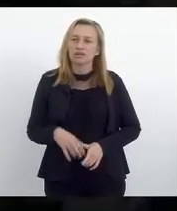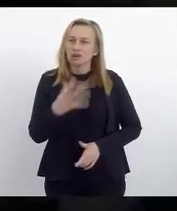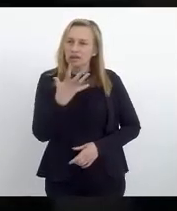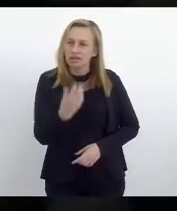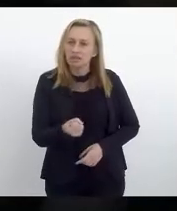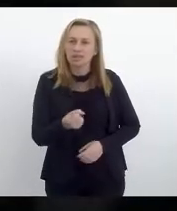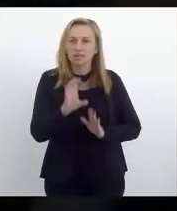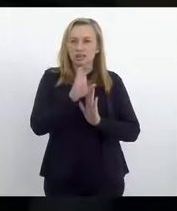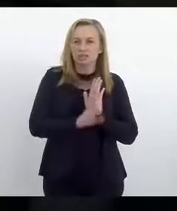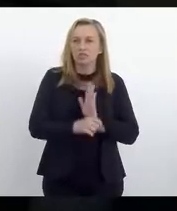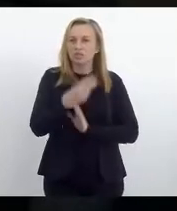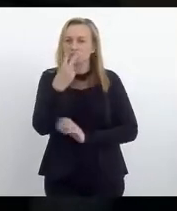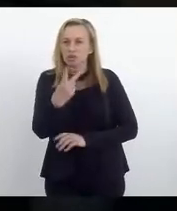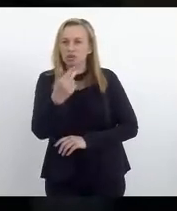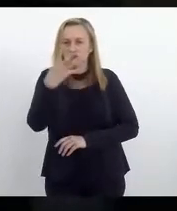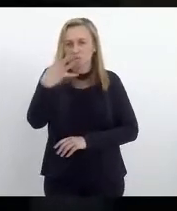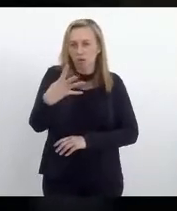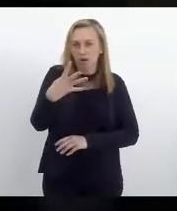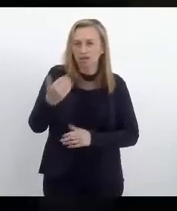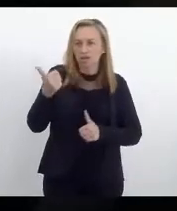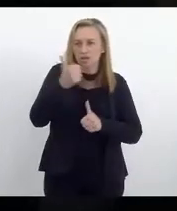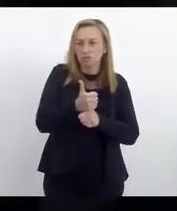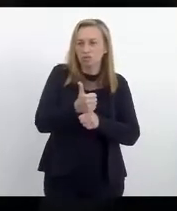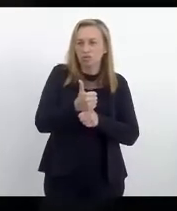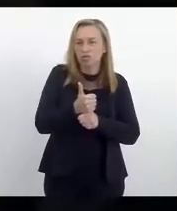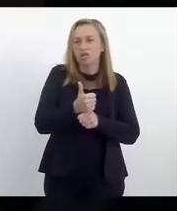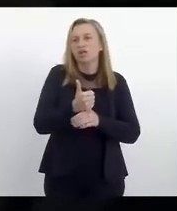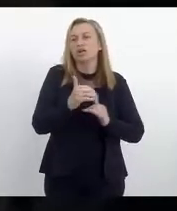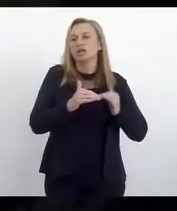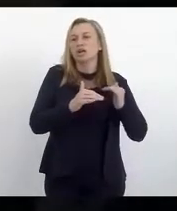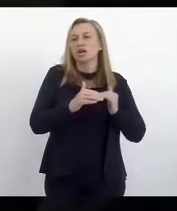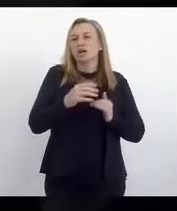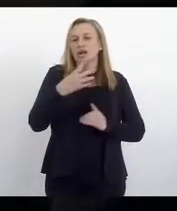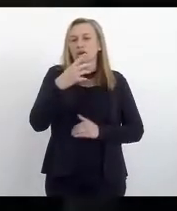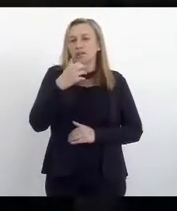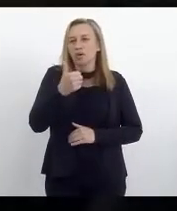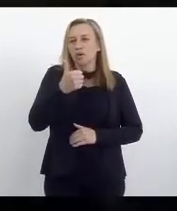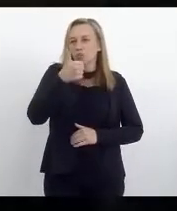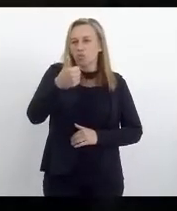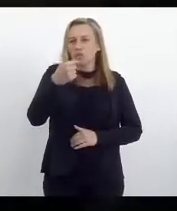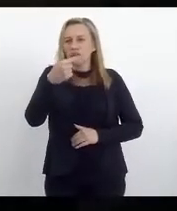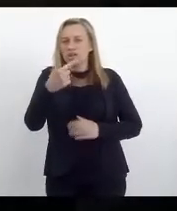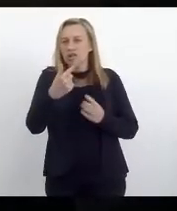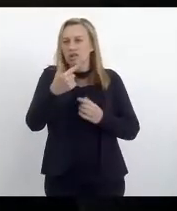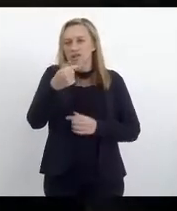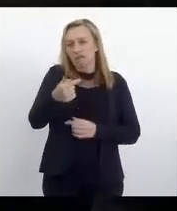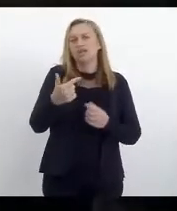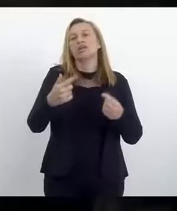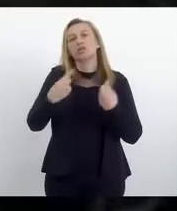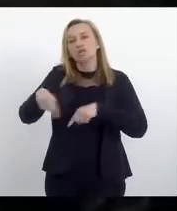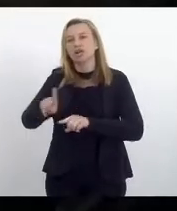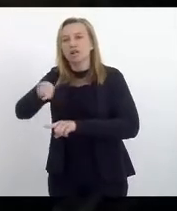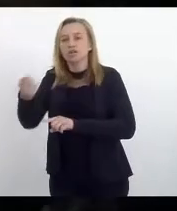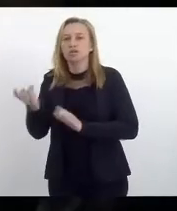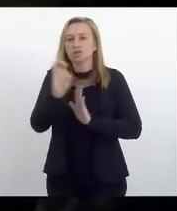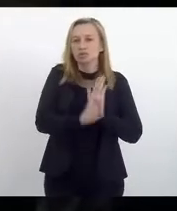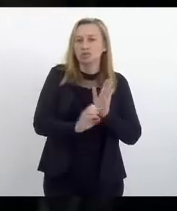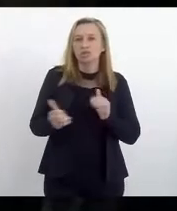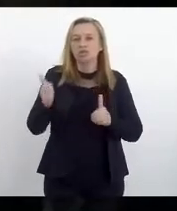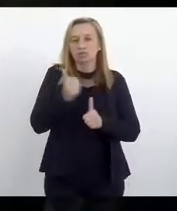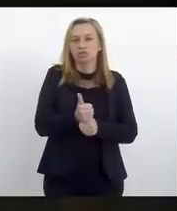Favorável às emendas 2 e 4, favorável com subemendas emendas 1 e 7, contrárias às demais emendas, concluindo por